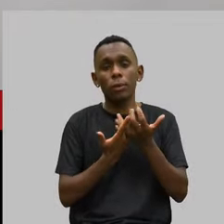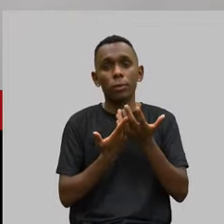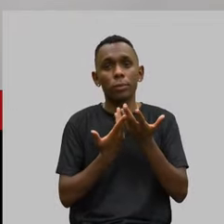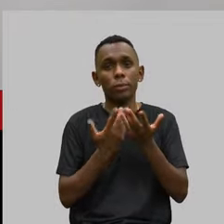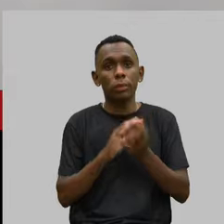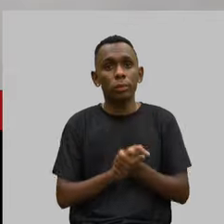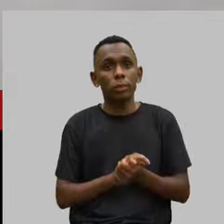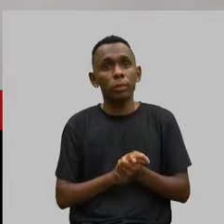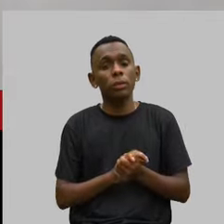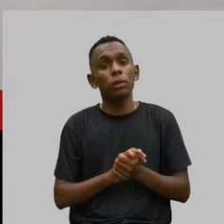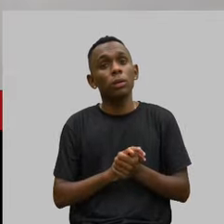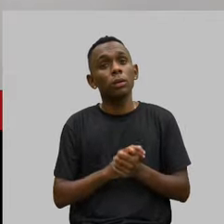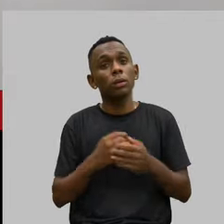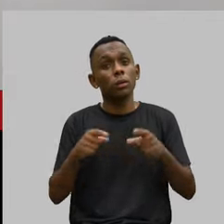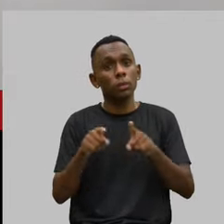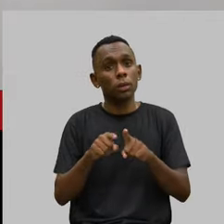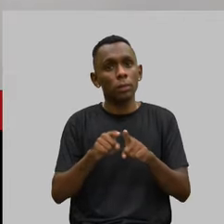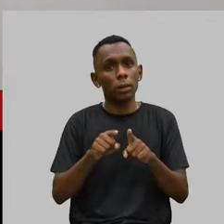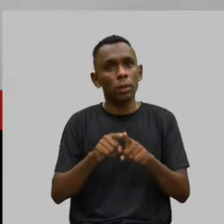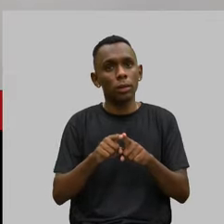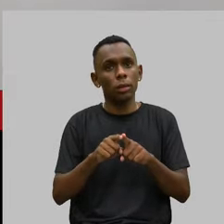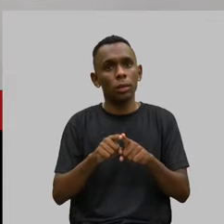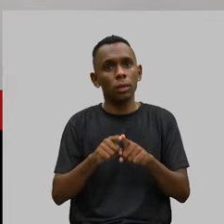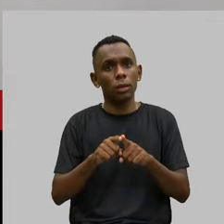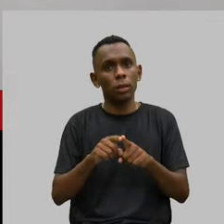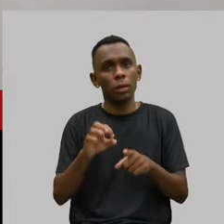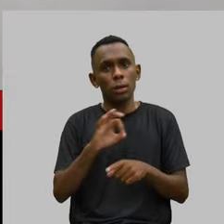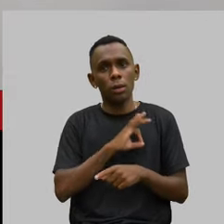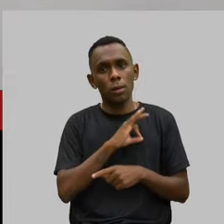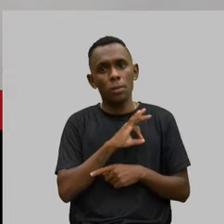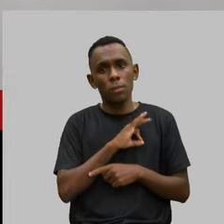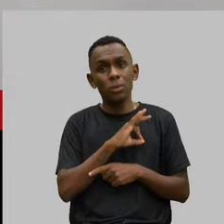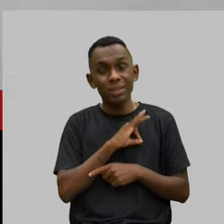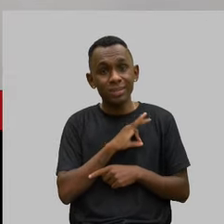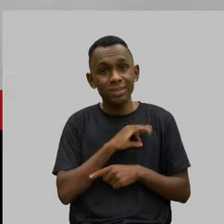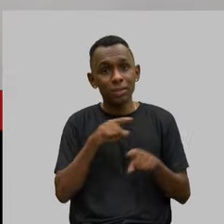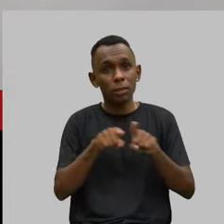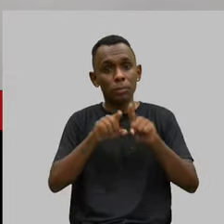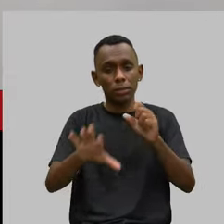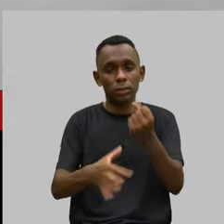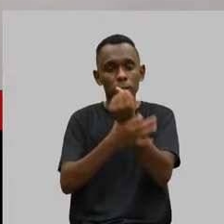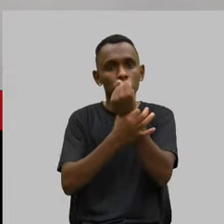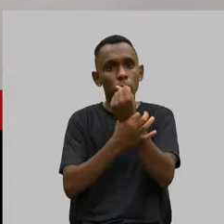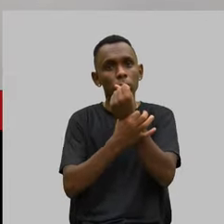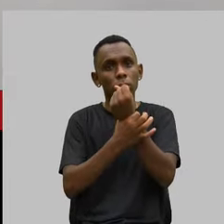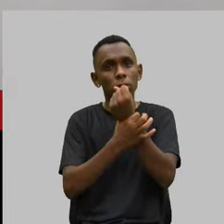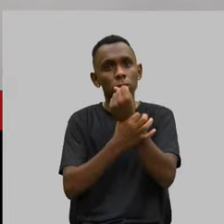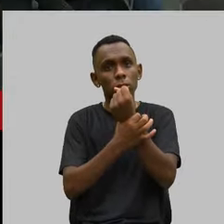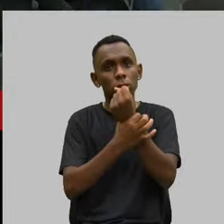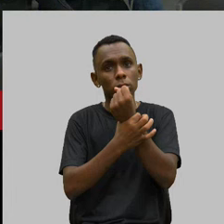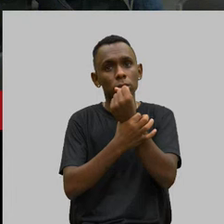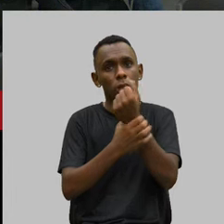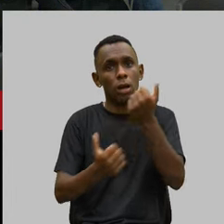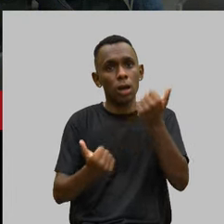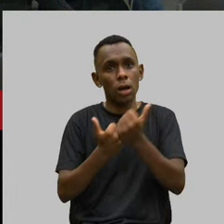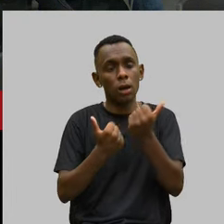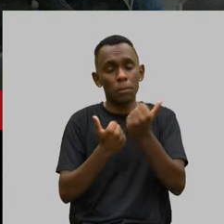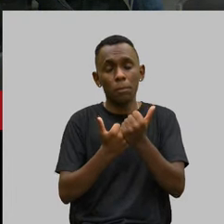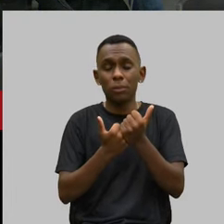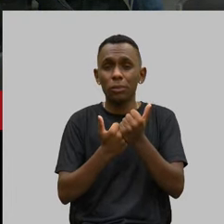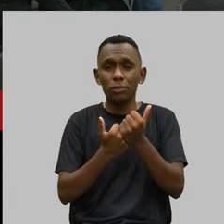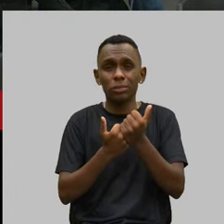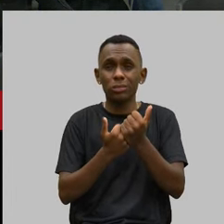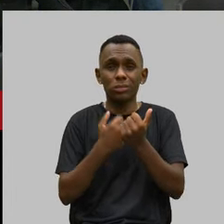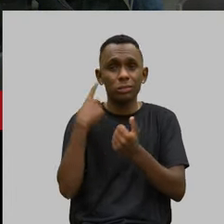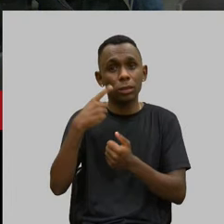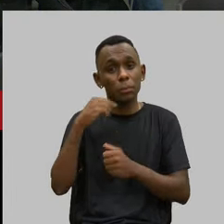Presidente né polícia Legislativa cercando assessor de deputado mas por que que tava cercando porque estava aqui se vai chamar